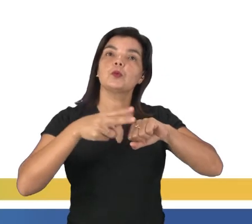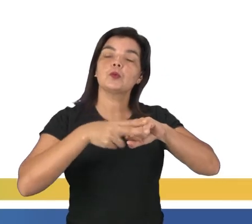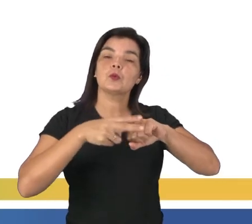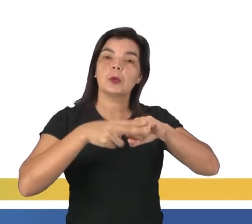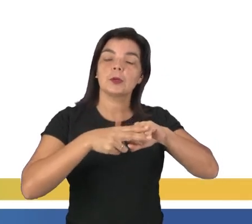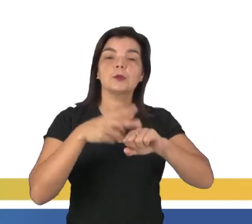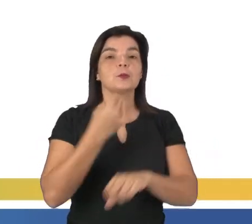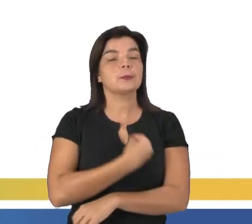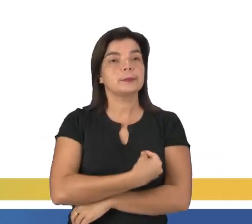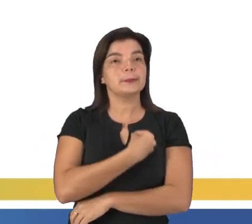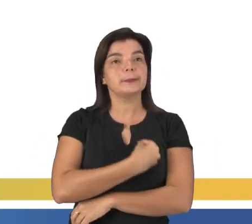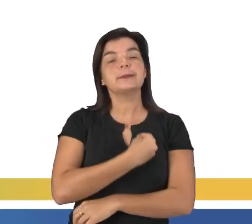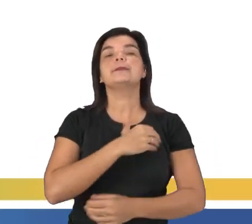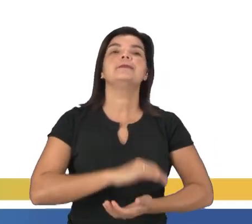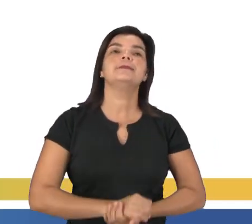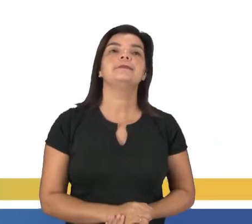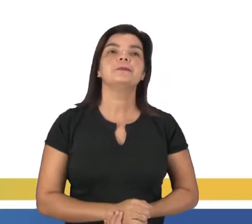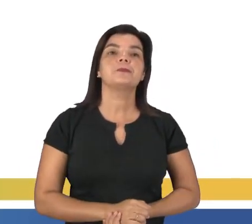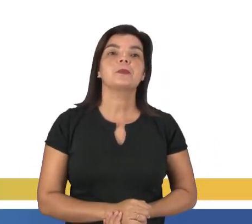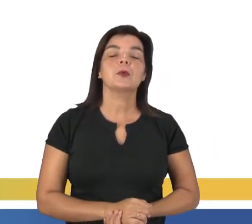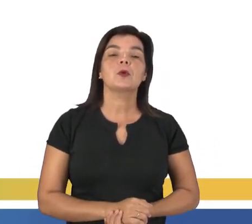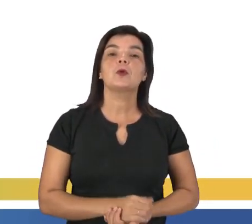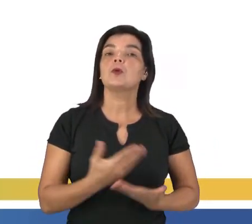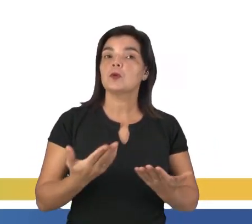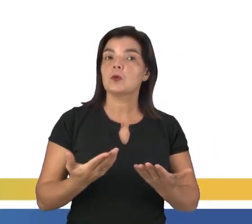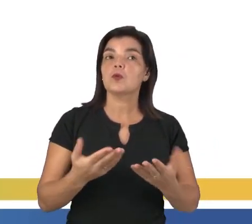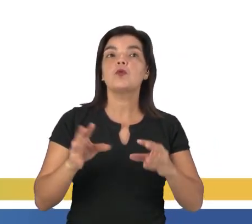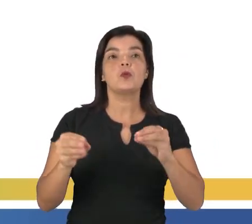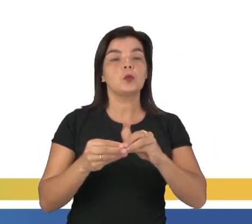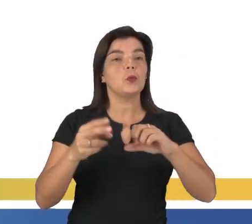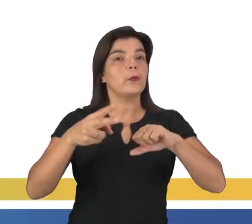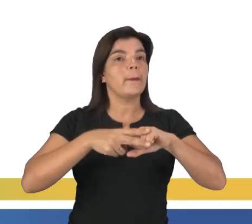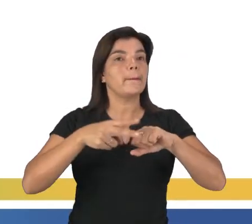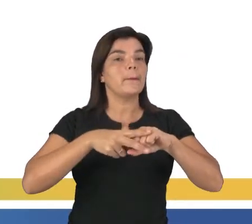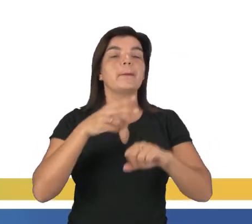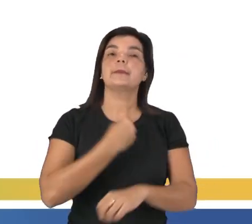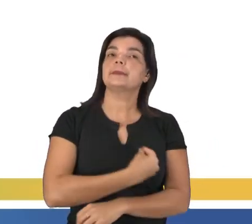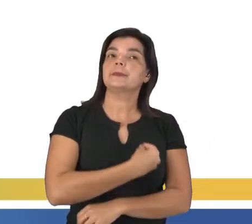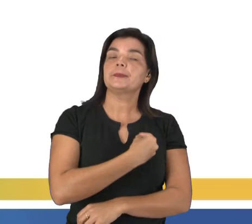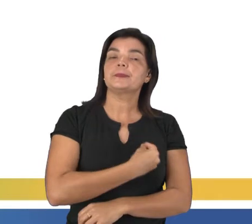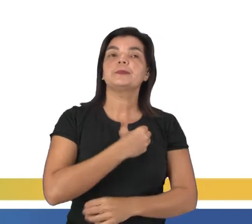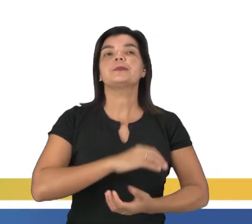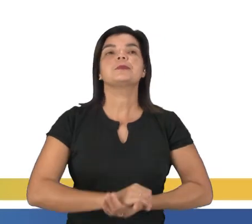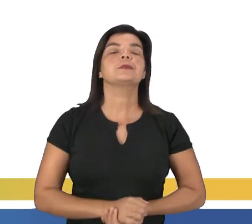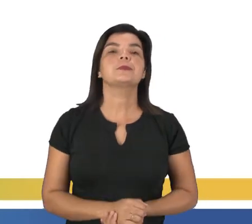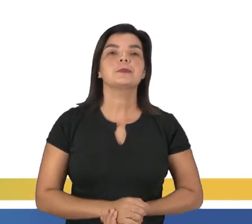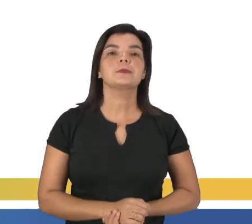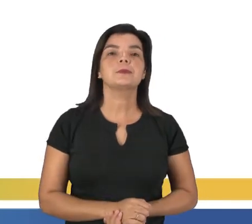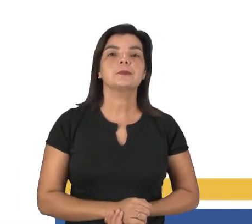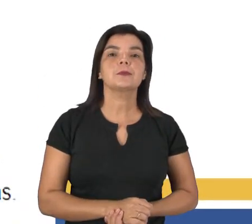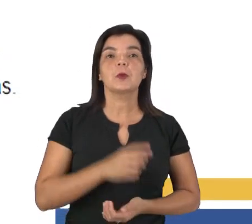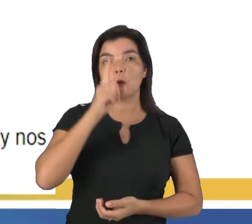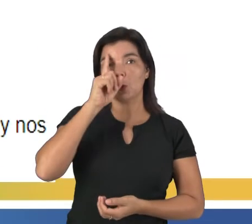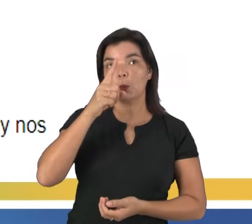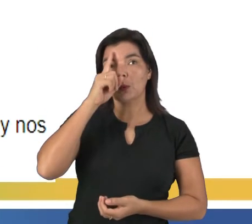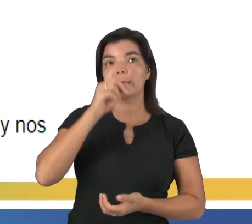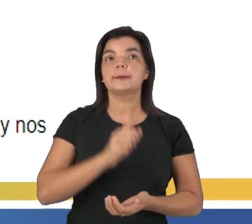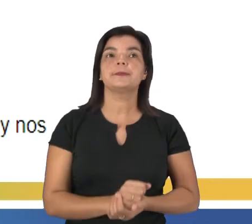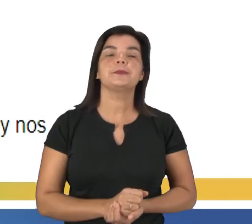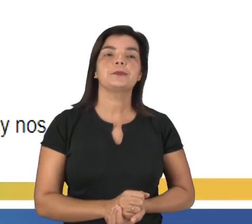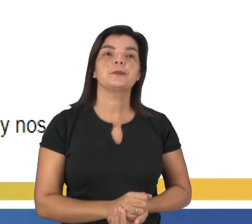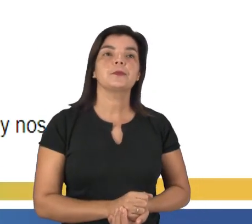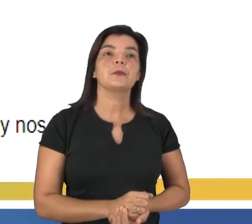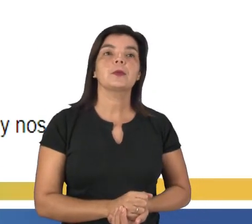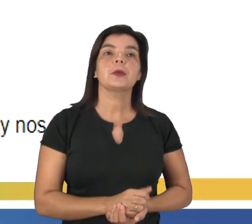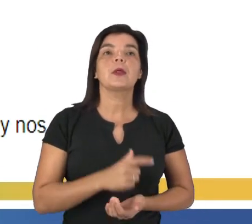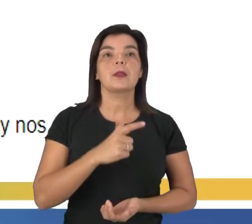verbos conjugados em presente, ou seja, complete com os verbos conjugados no presente, tá? Presente do indicativo.